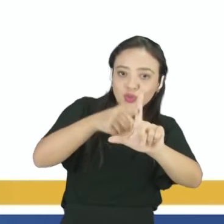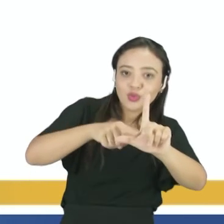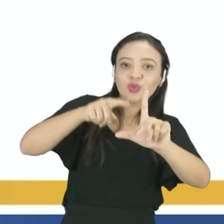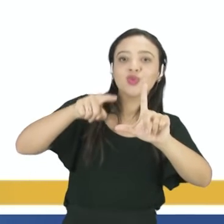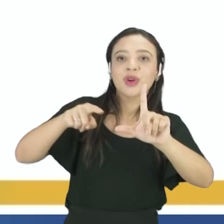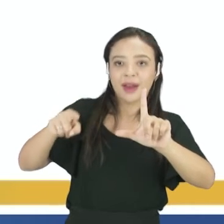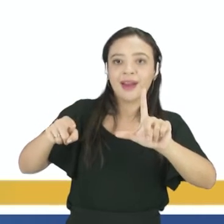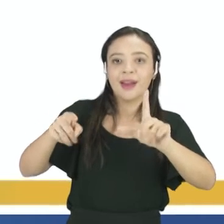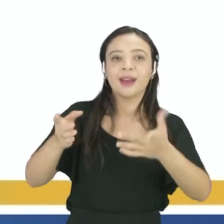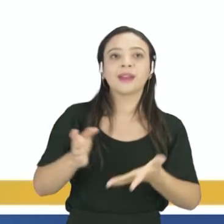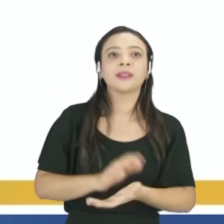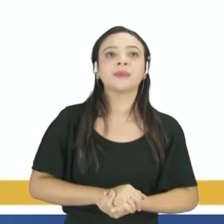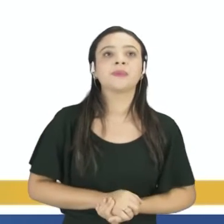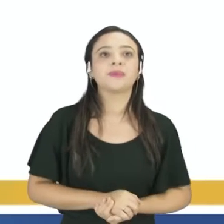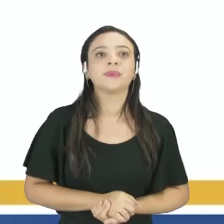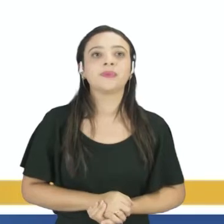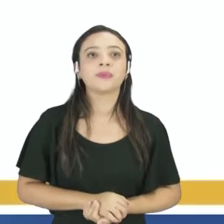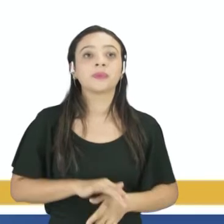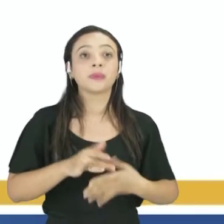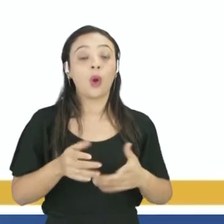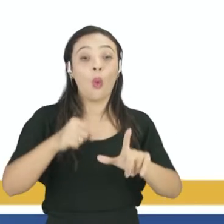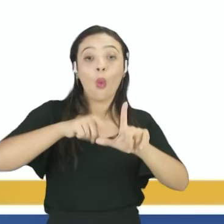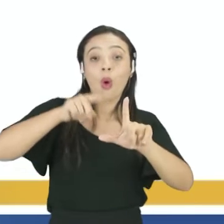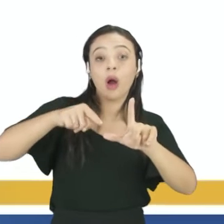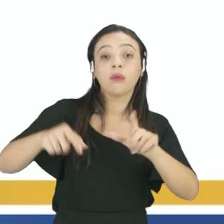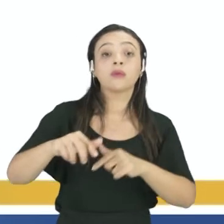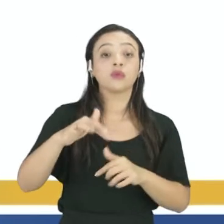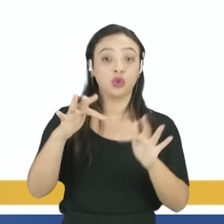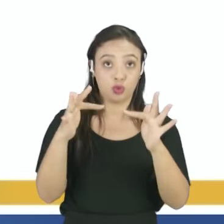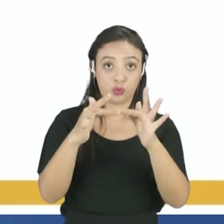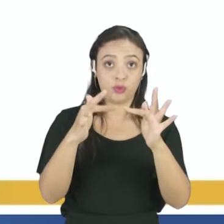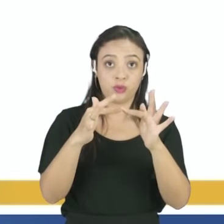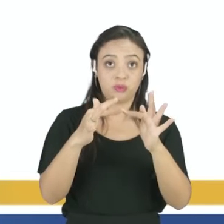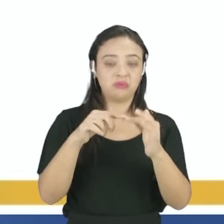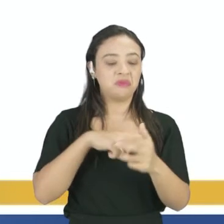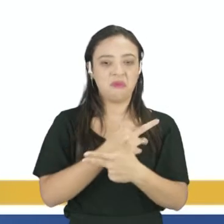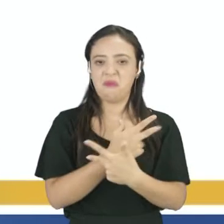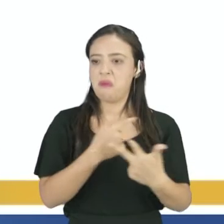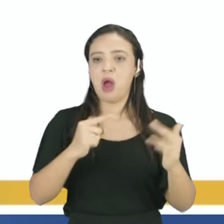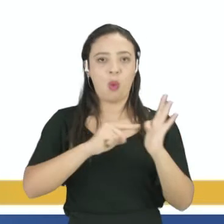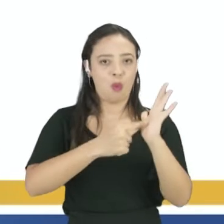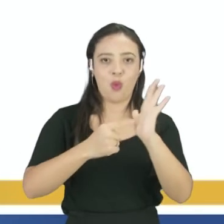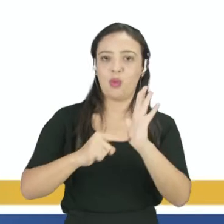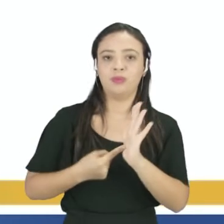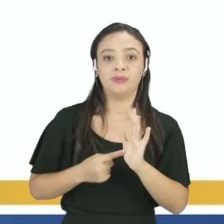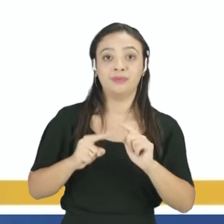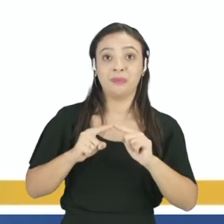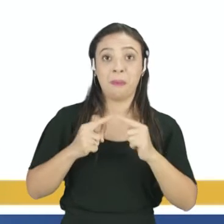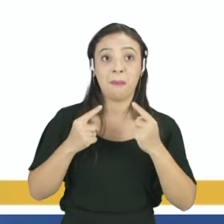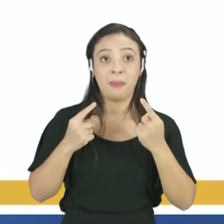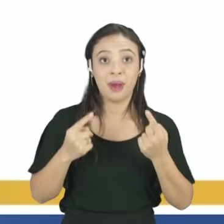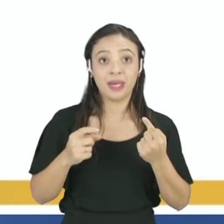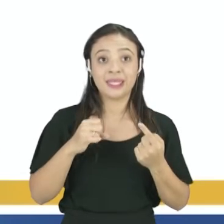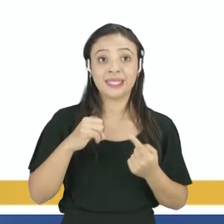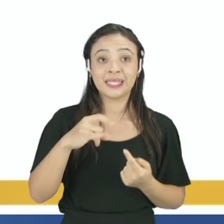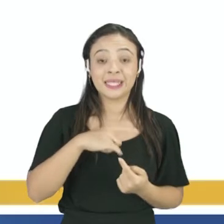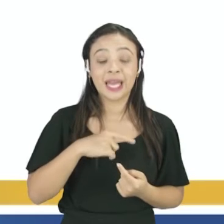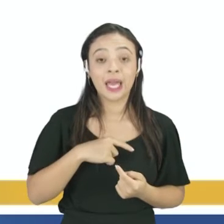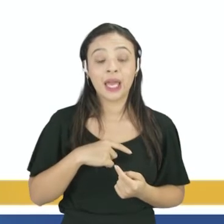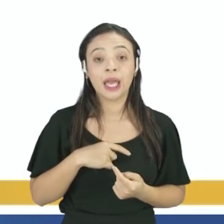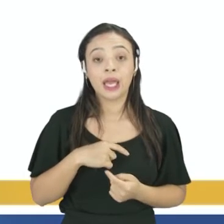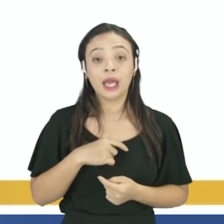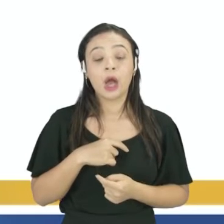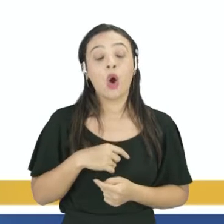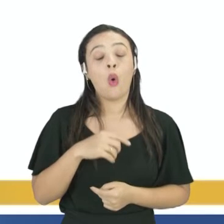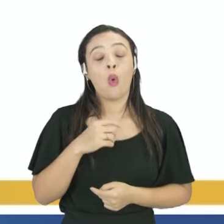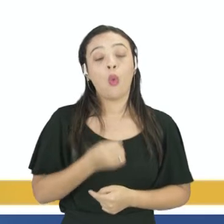acontecer. Gente, o gráfico de uma função ele é formado por infinitos pontos. Só que se a gente tiver uma quantidade de pontos